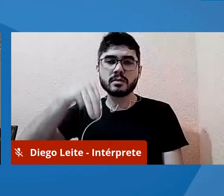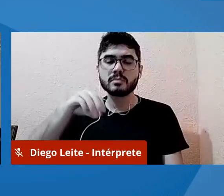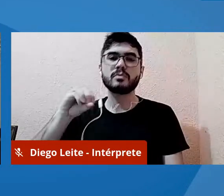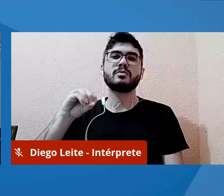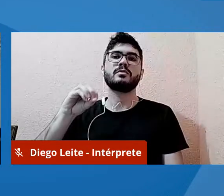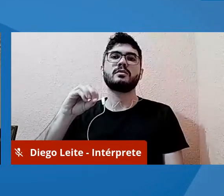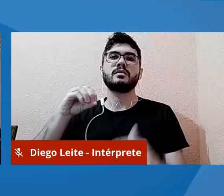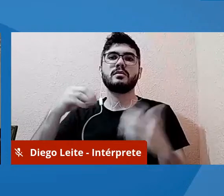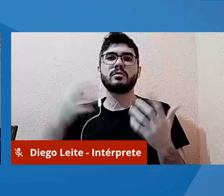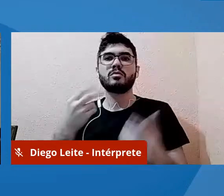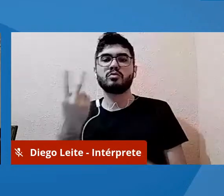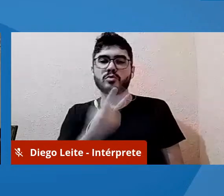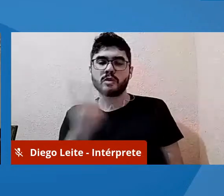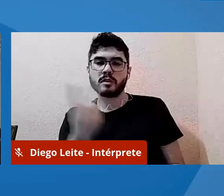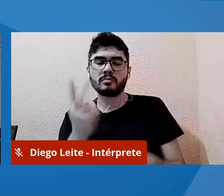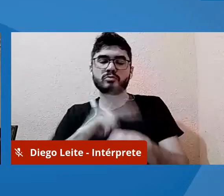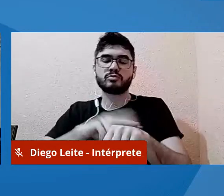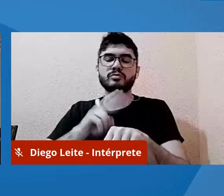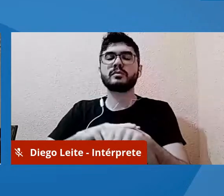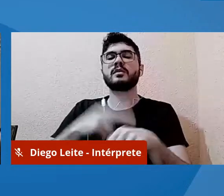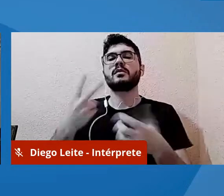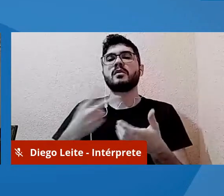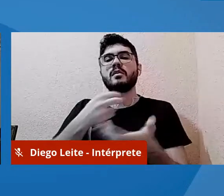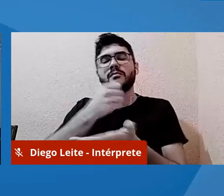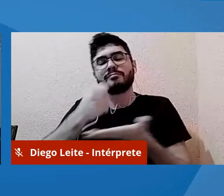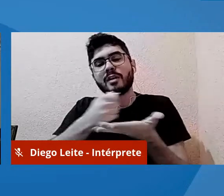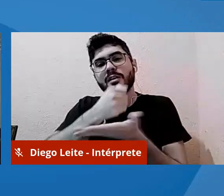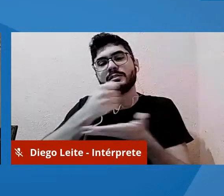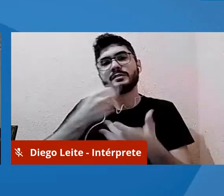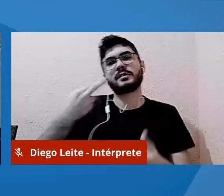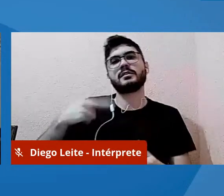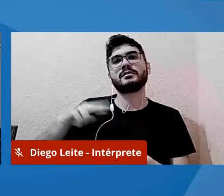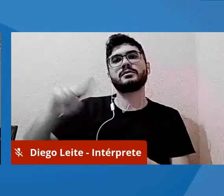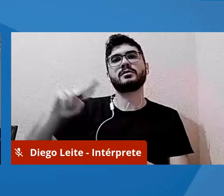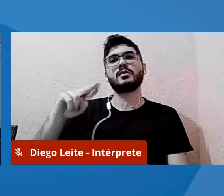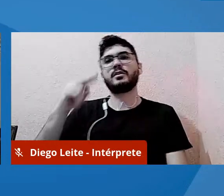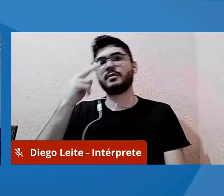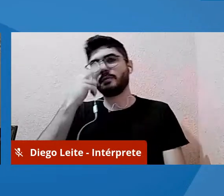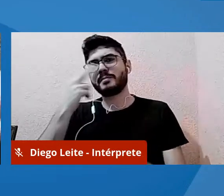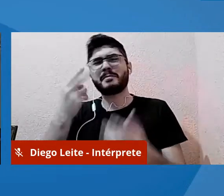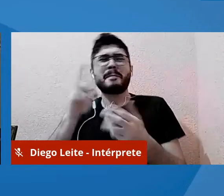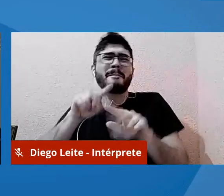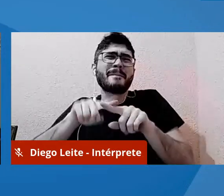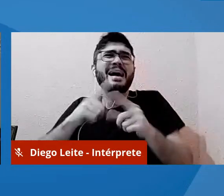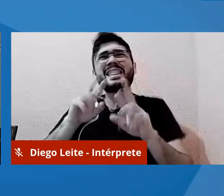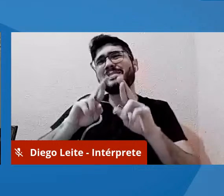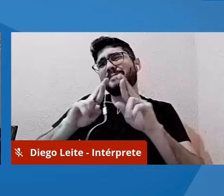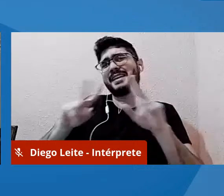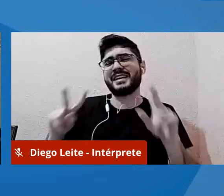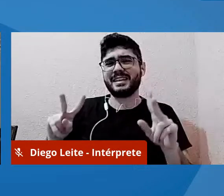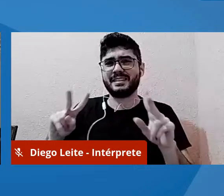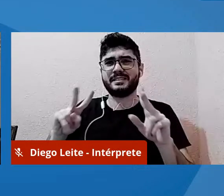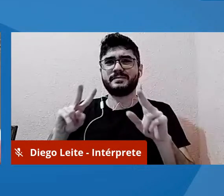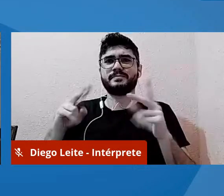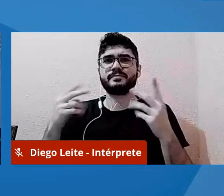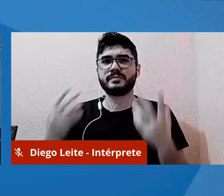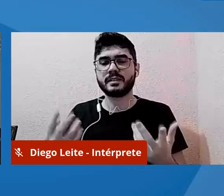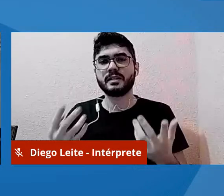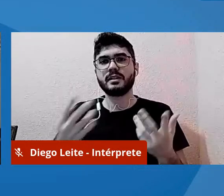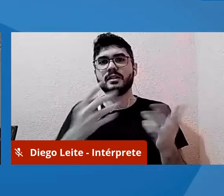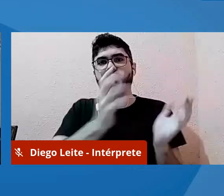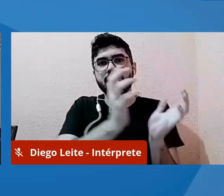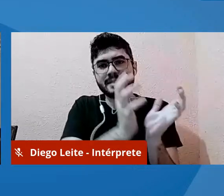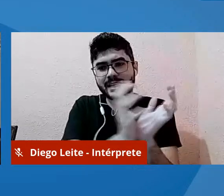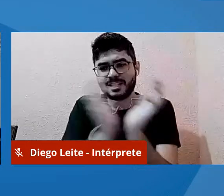no caso do Brasil, esse evangélico e tal. Mas é muito diferente, né? Muito diferente. Então, esses vários regimes são